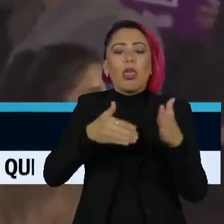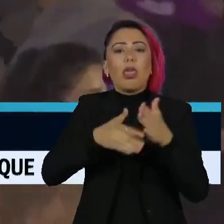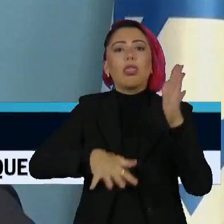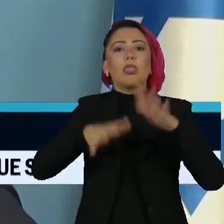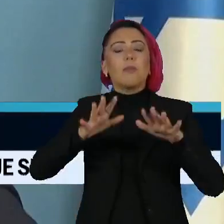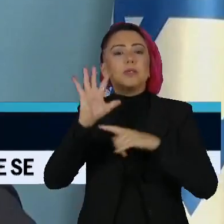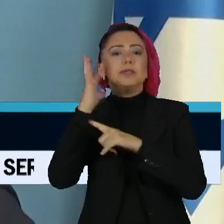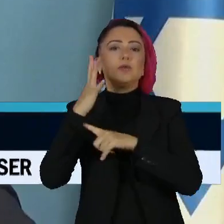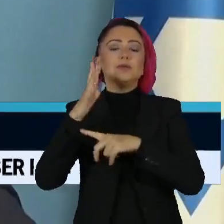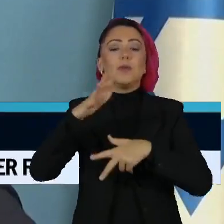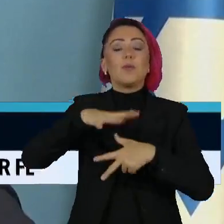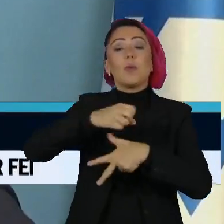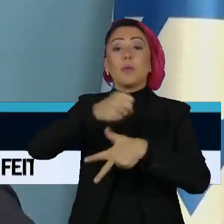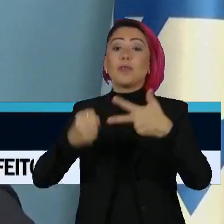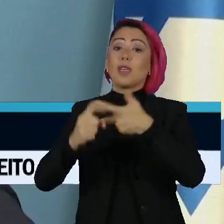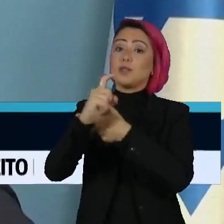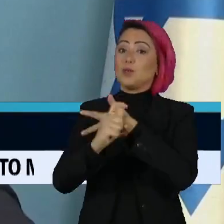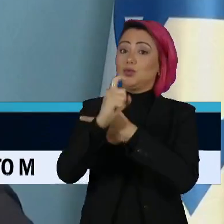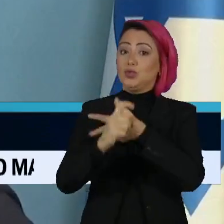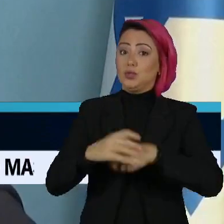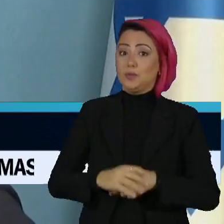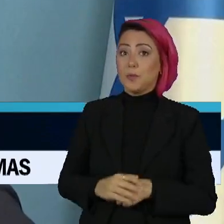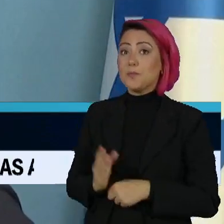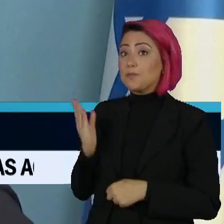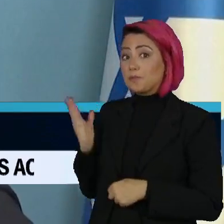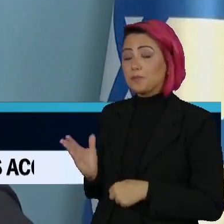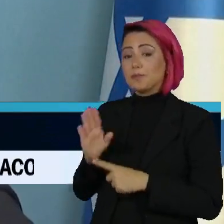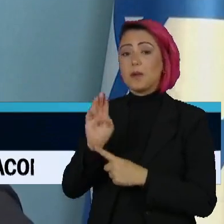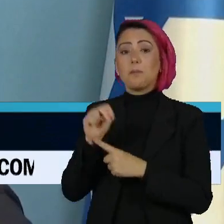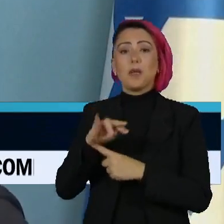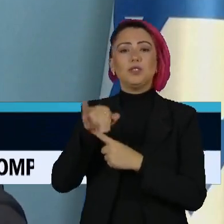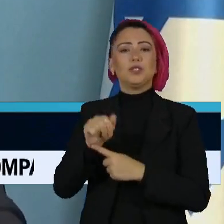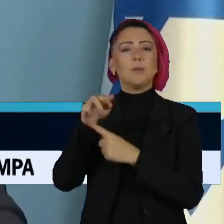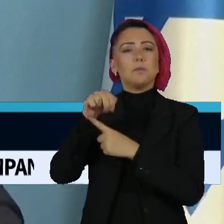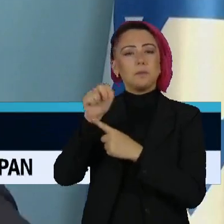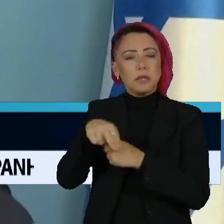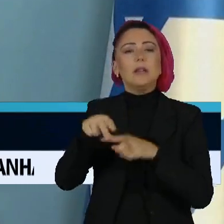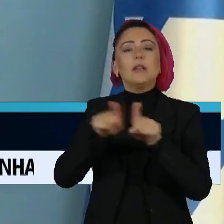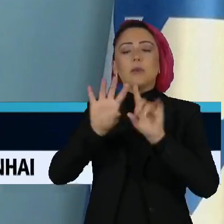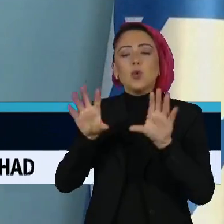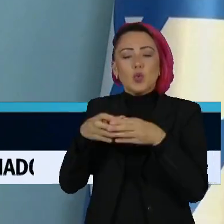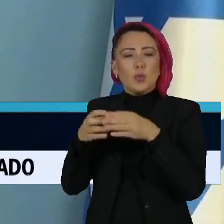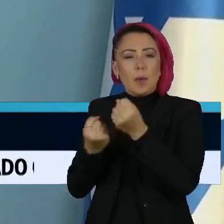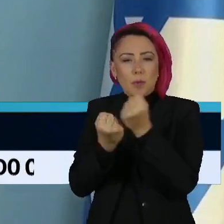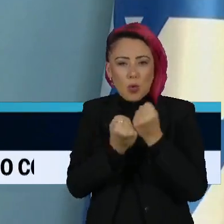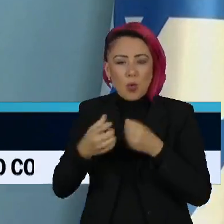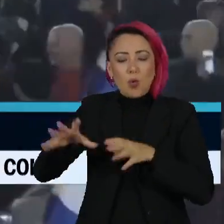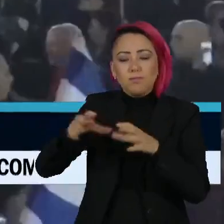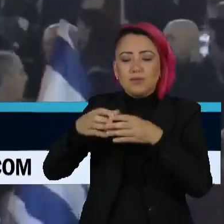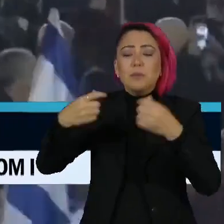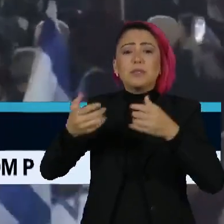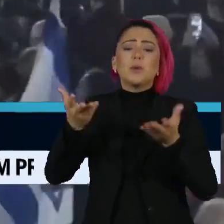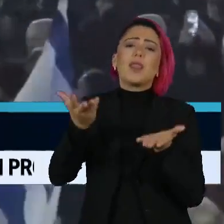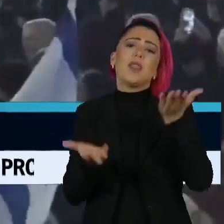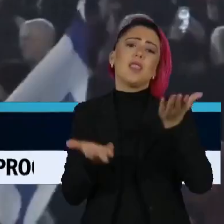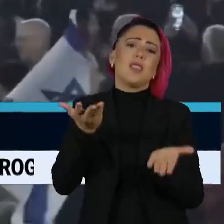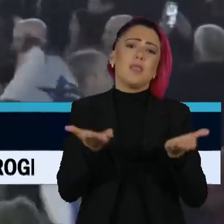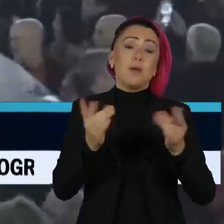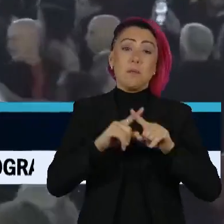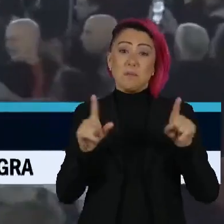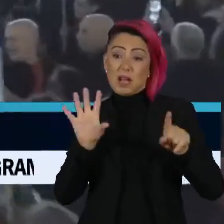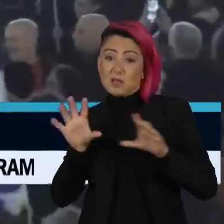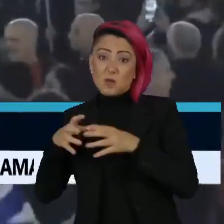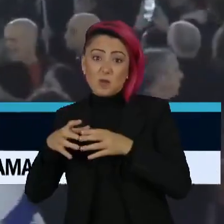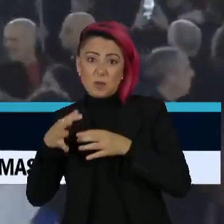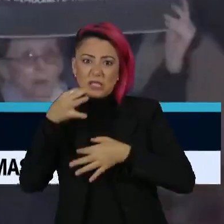do Executivo. O premier Benjamin Netanyahu e seus aliados afirmam que é preciso garantir um equilíbrio. Mas os críticos dizem